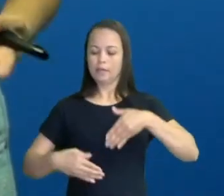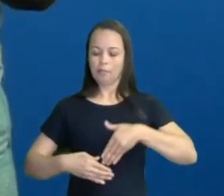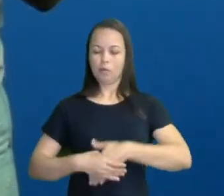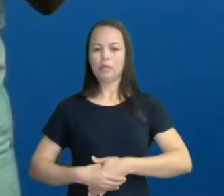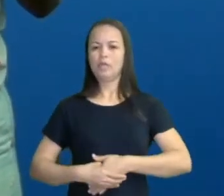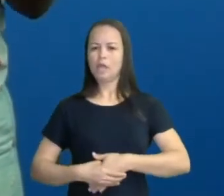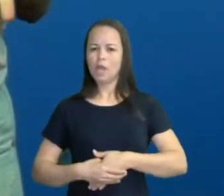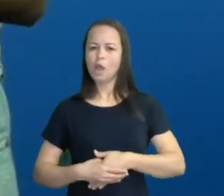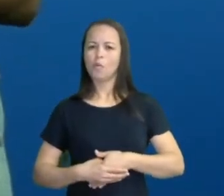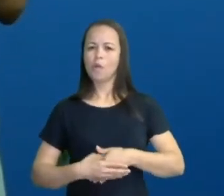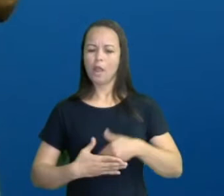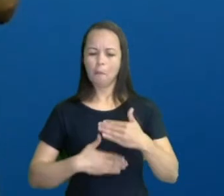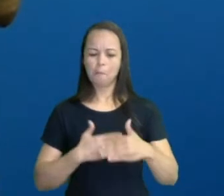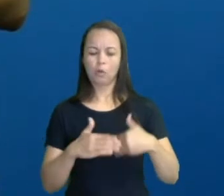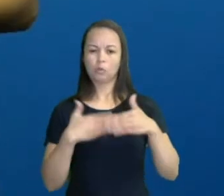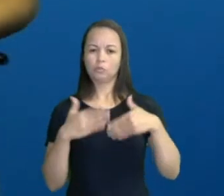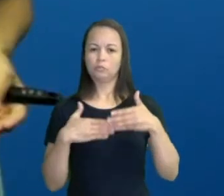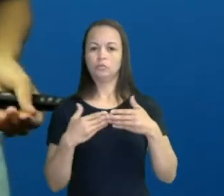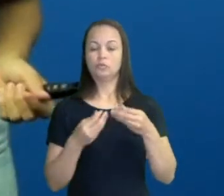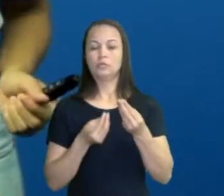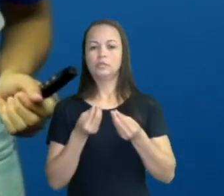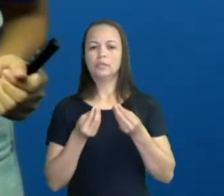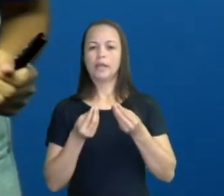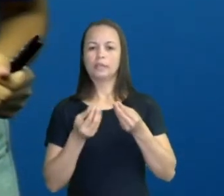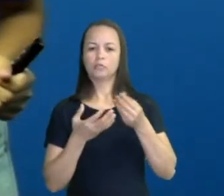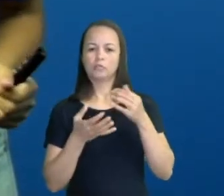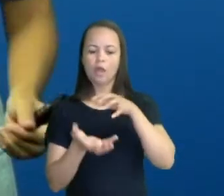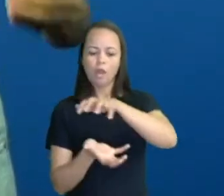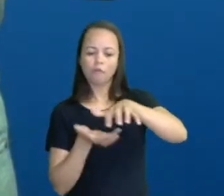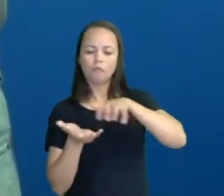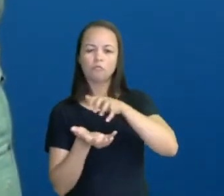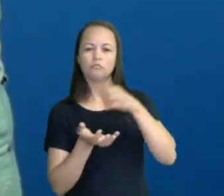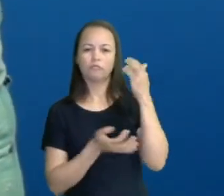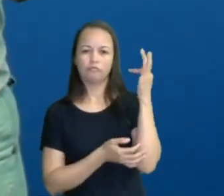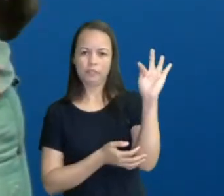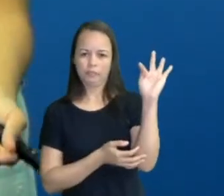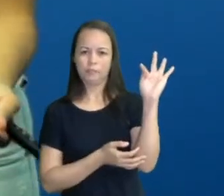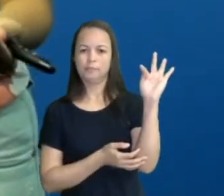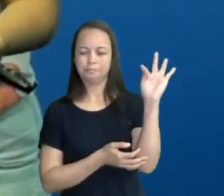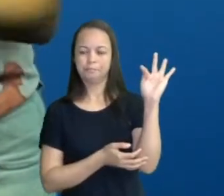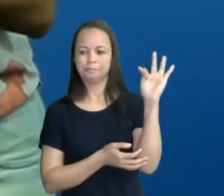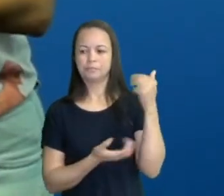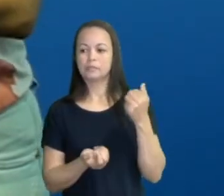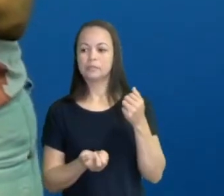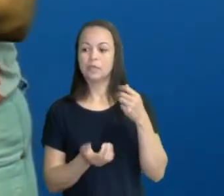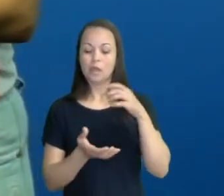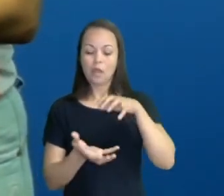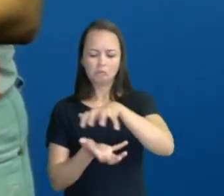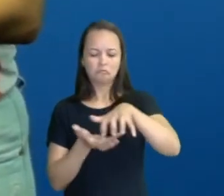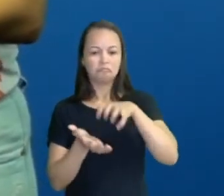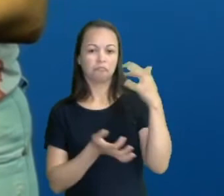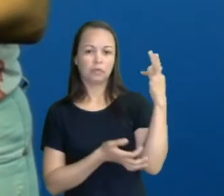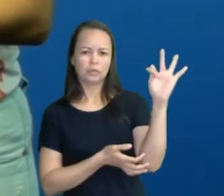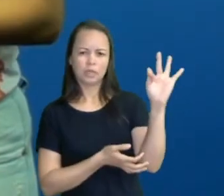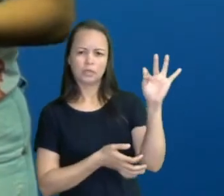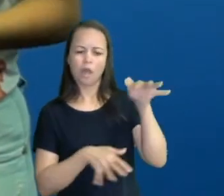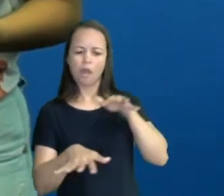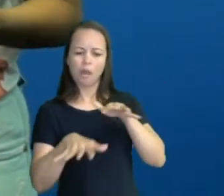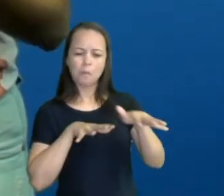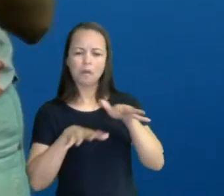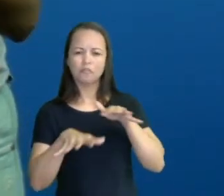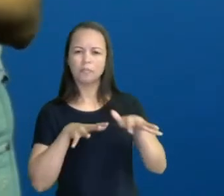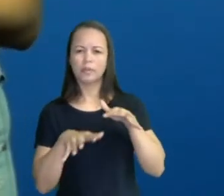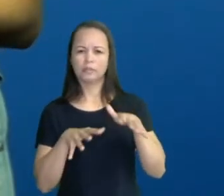fruto, ou é produto direto da Revolução Francesa. A Revolução Francesa, que é um movimento